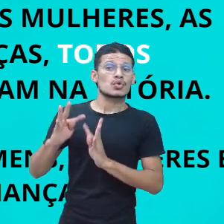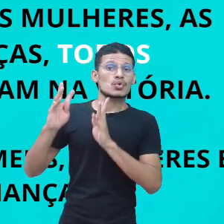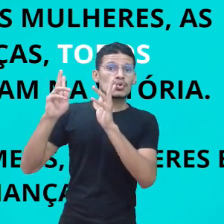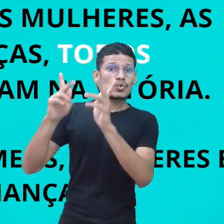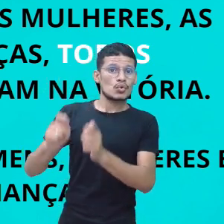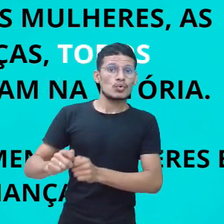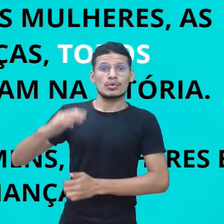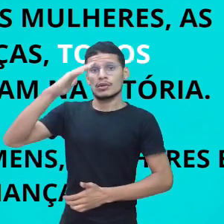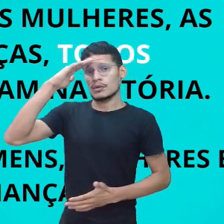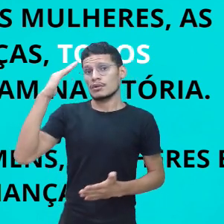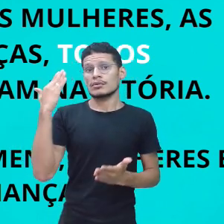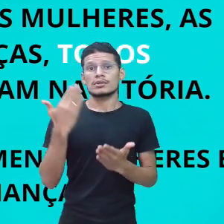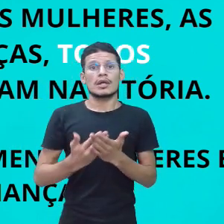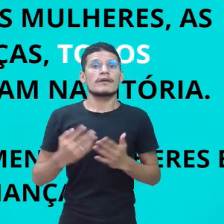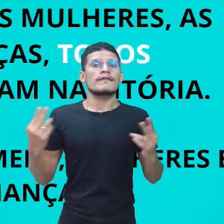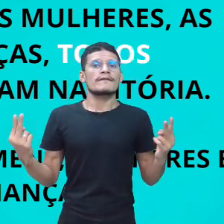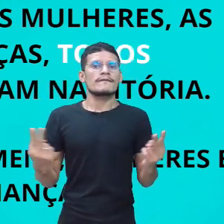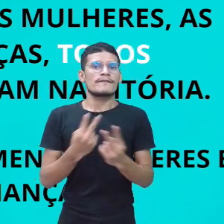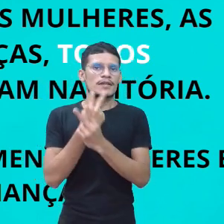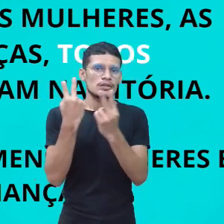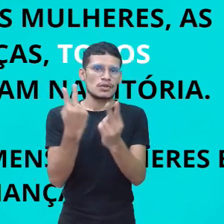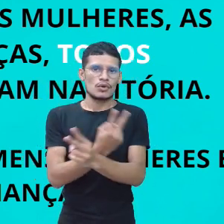todos acreditavam na vitória.